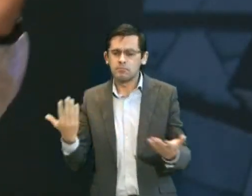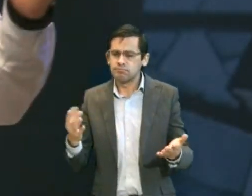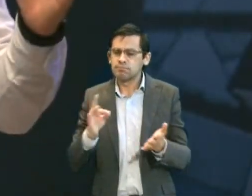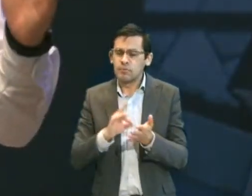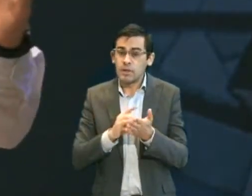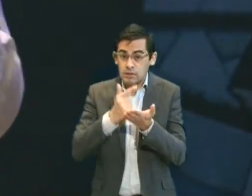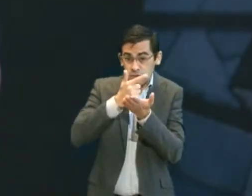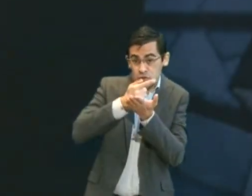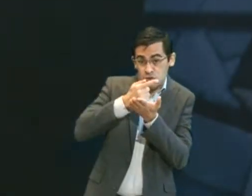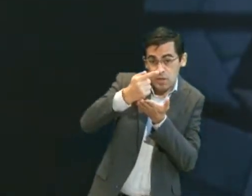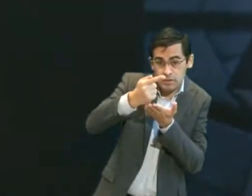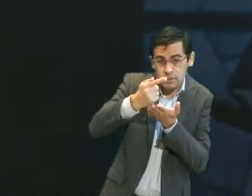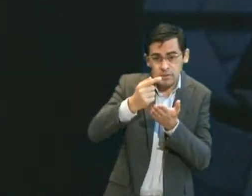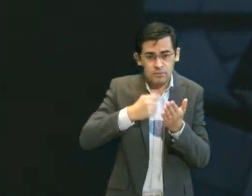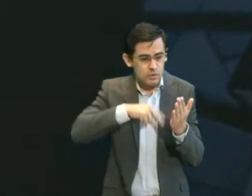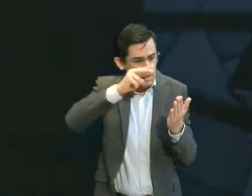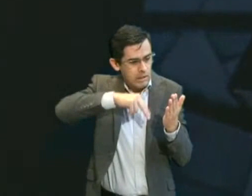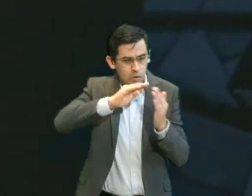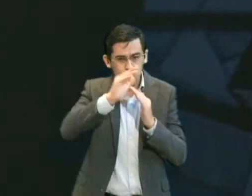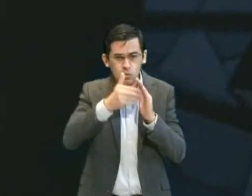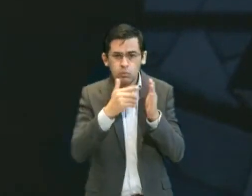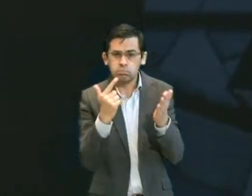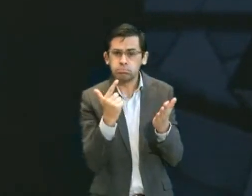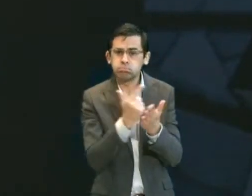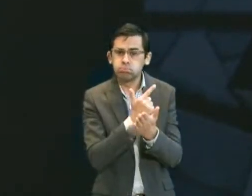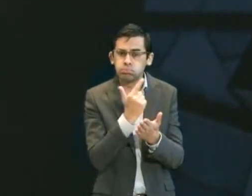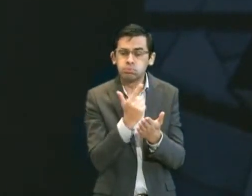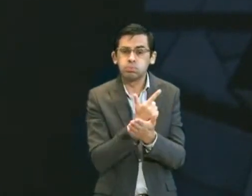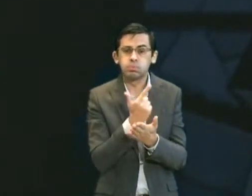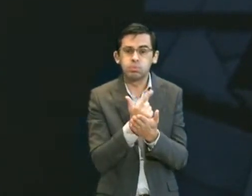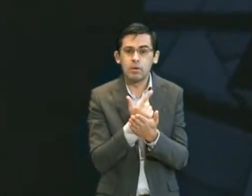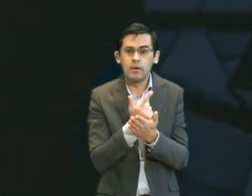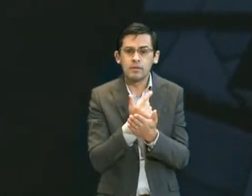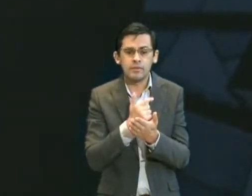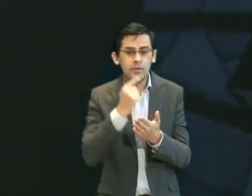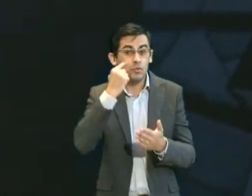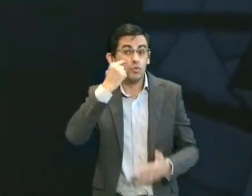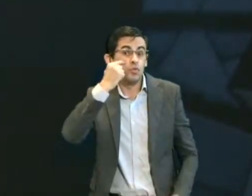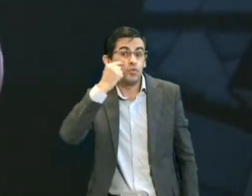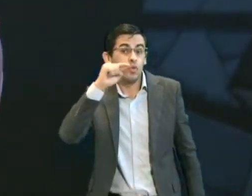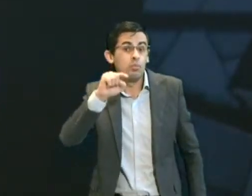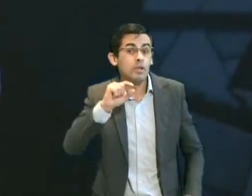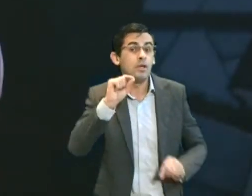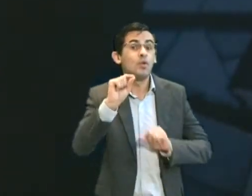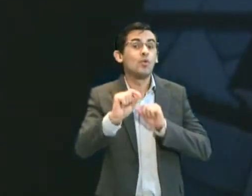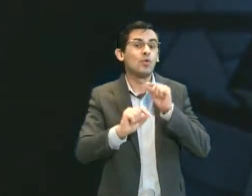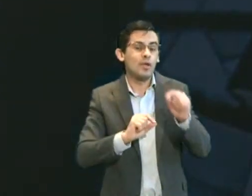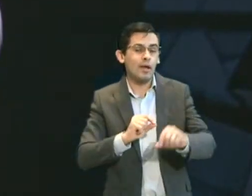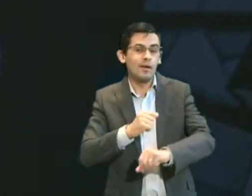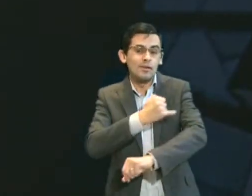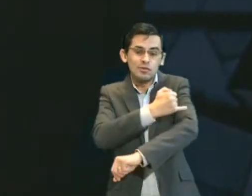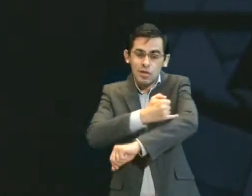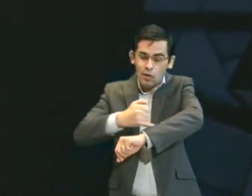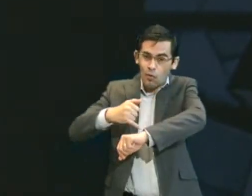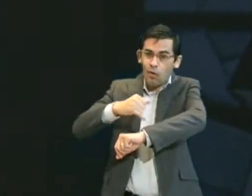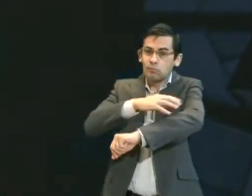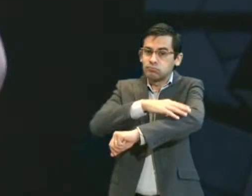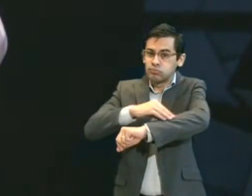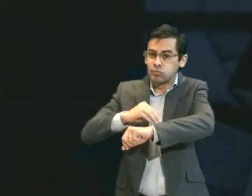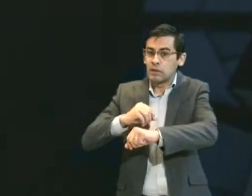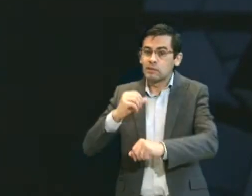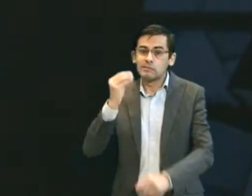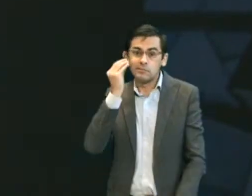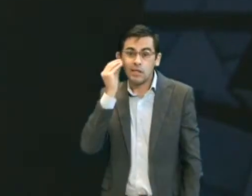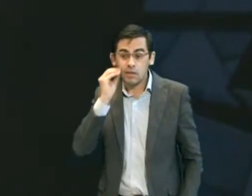em Gênesis, se você ler o livro todo, você vai ver que Jacó tenta roubar a bênção, né? Rouba a bênção do irmão,